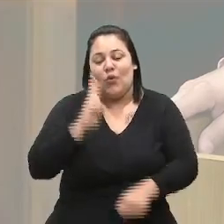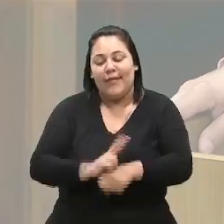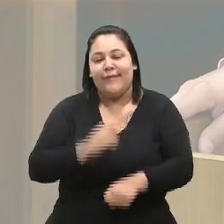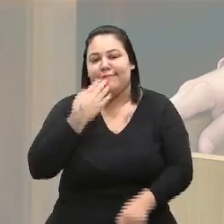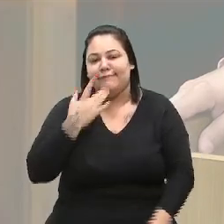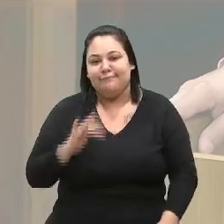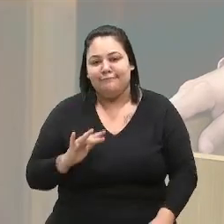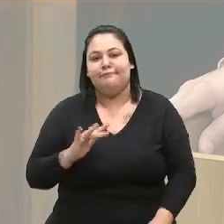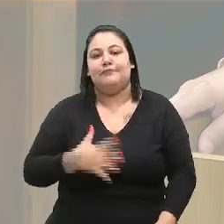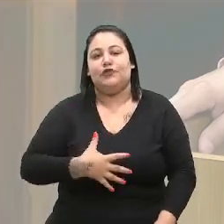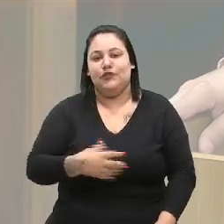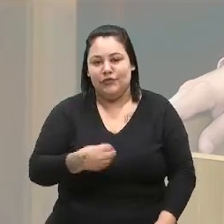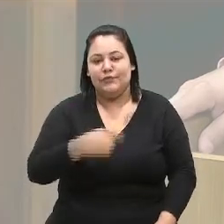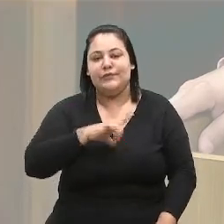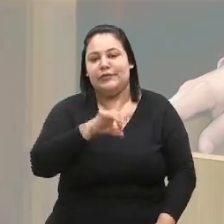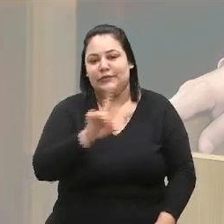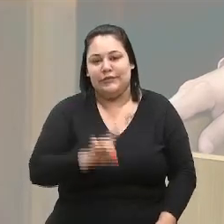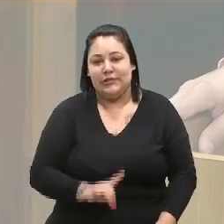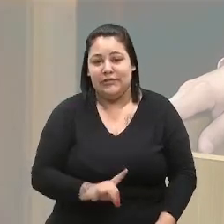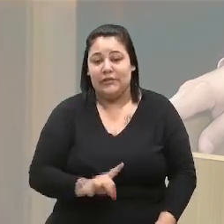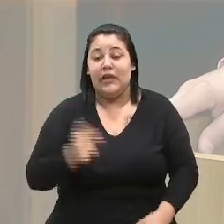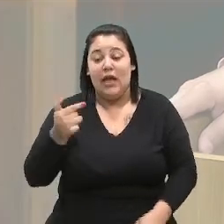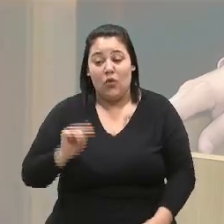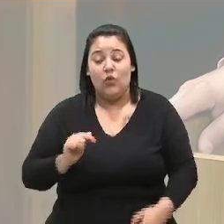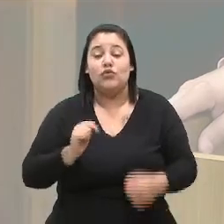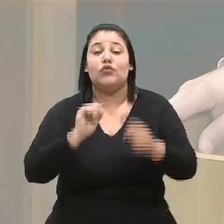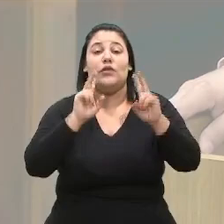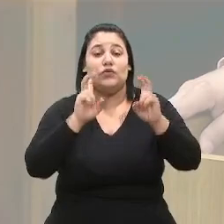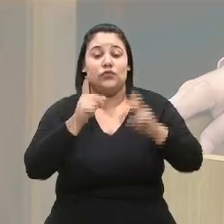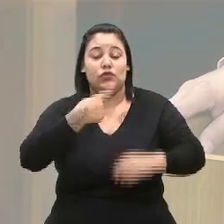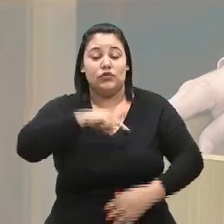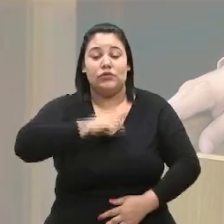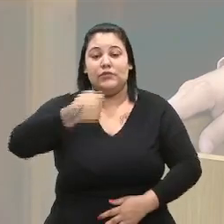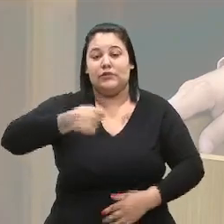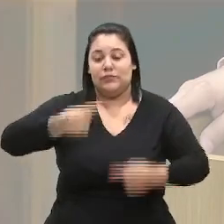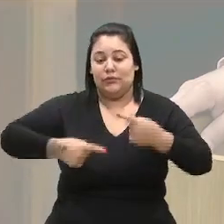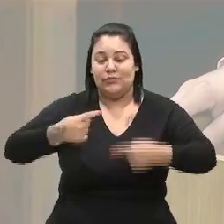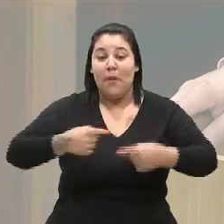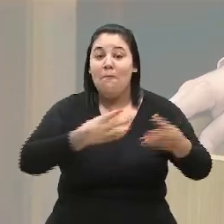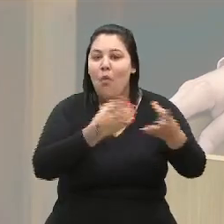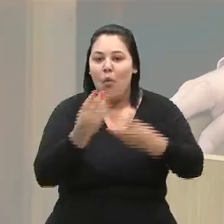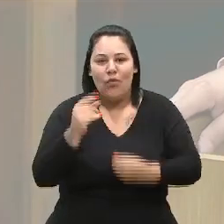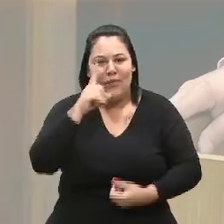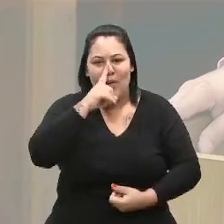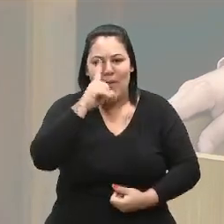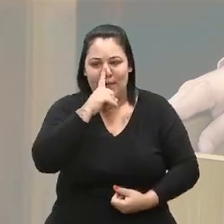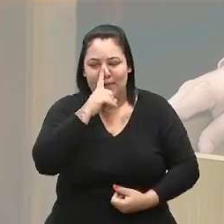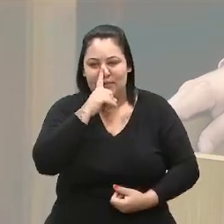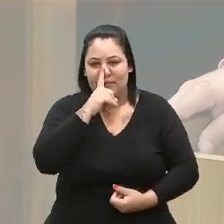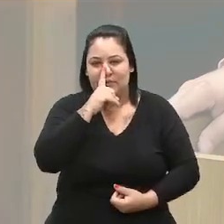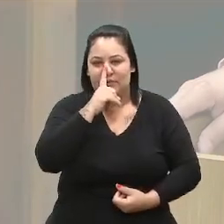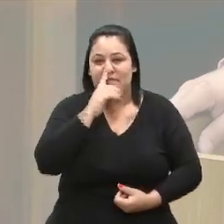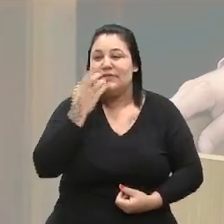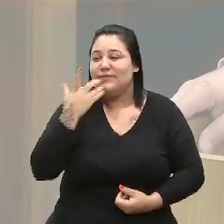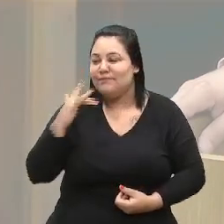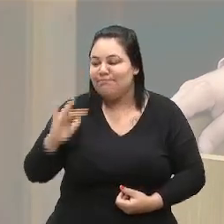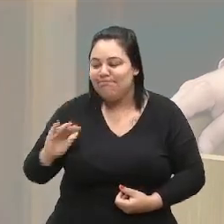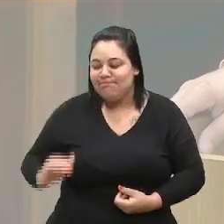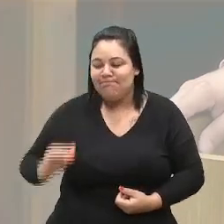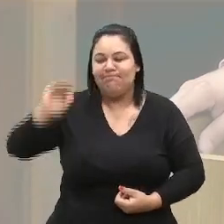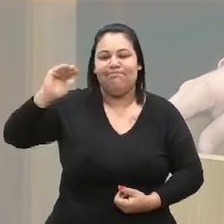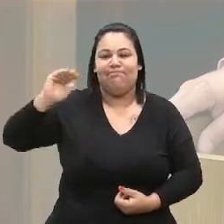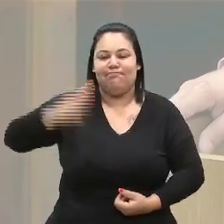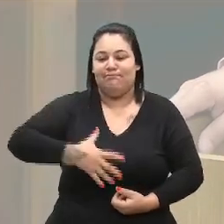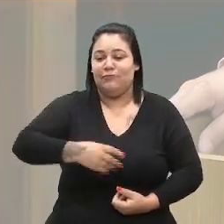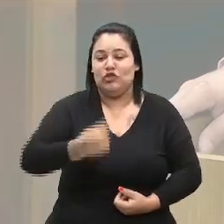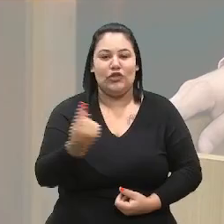outro tema que nós precisamos discutir, de muitas mães criarem os seus filhos sozinhas, sem apoio da família,